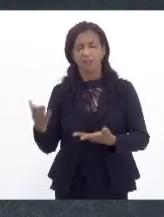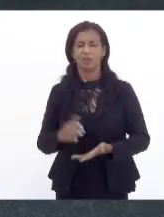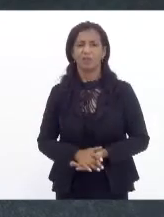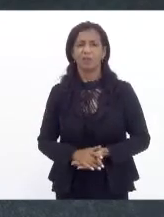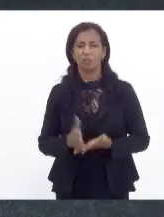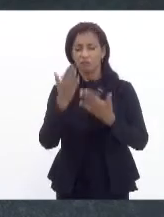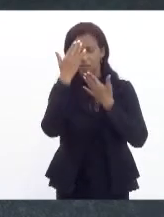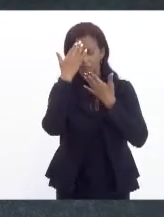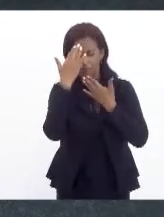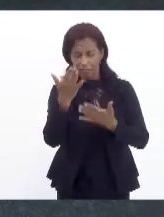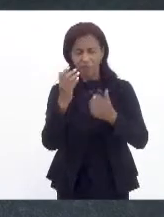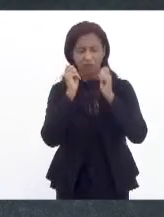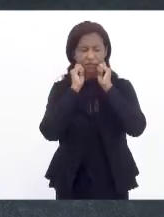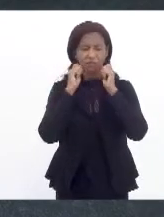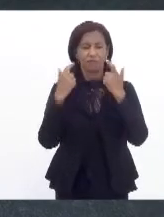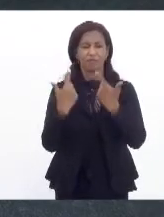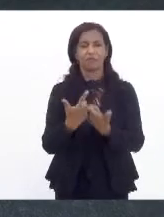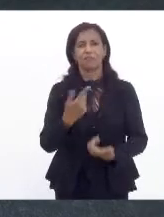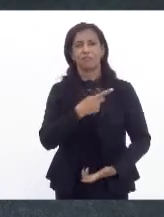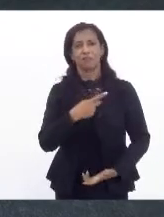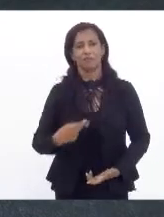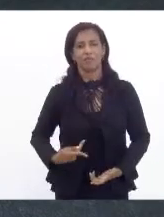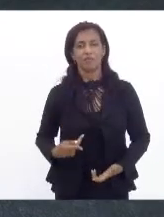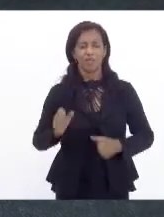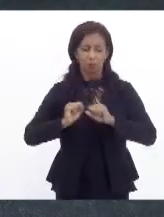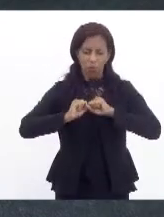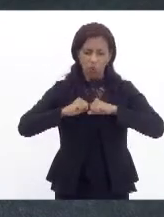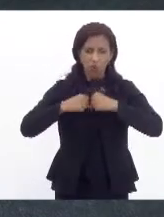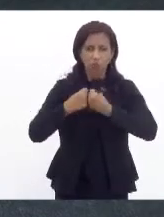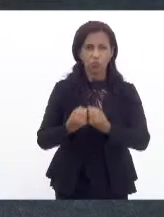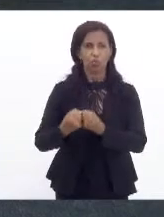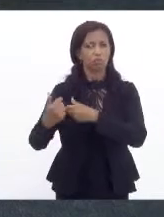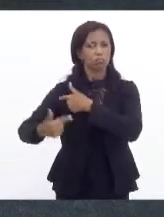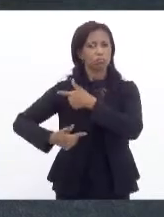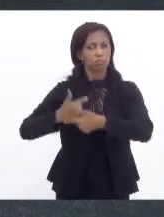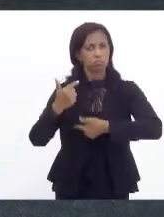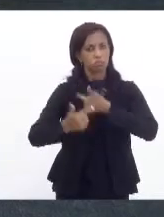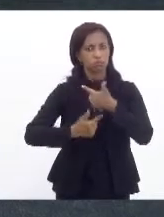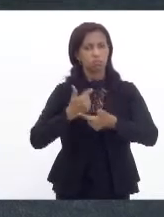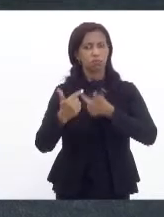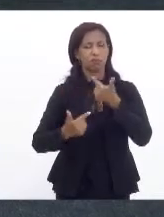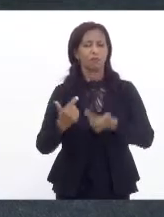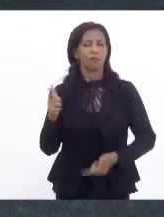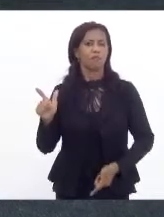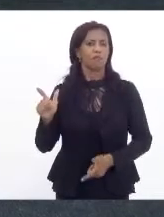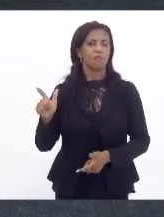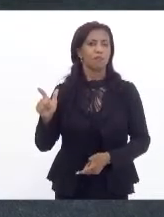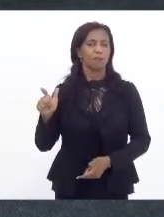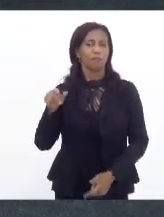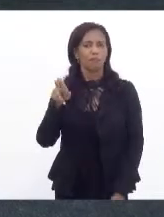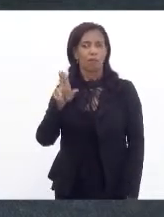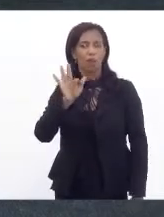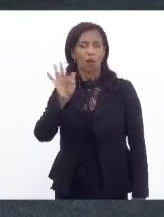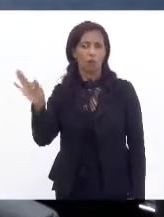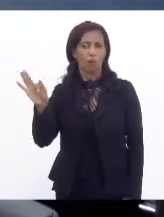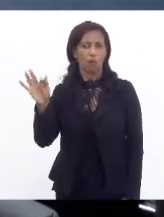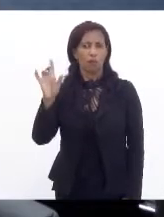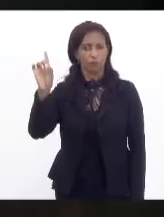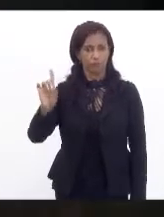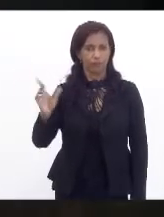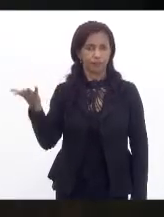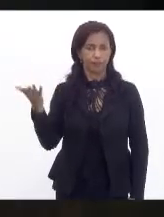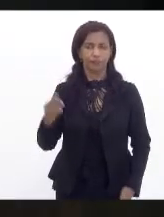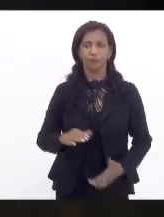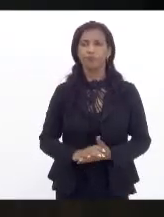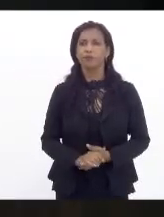palavra de agradecimento à LERJ na figura do André e também o esforço de trabalho liderado pelo reitor Antônio Cláudio na UF. Deputada